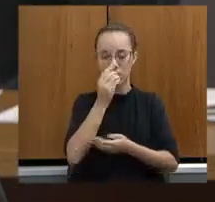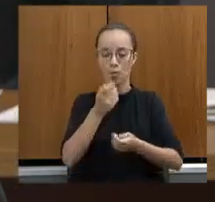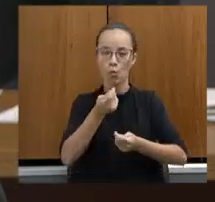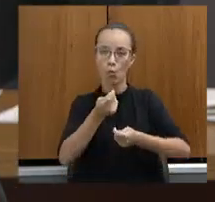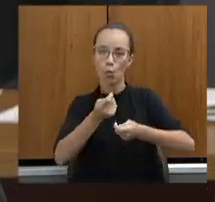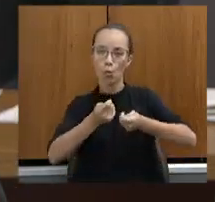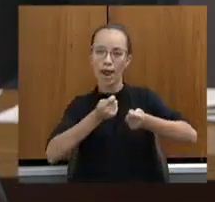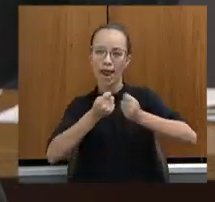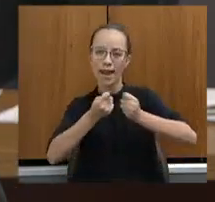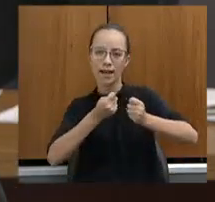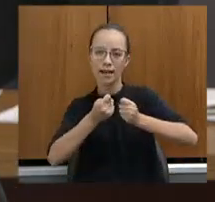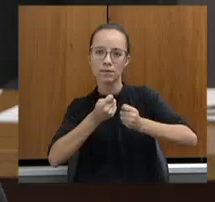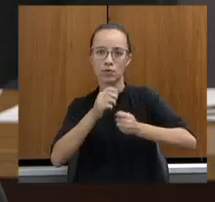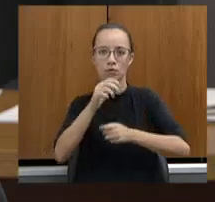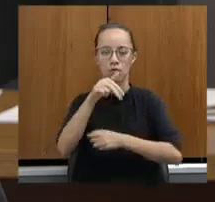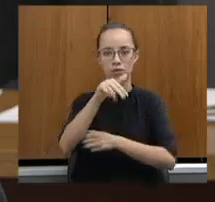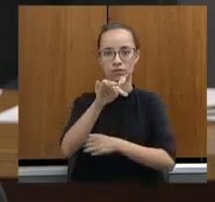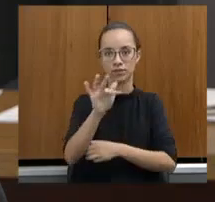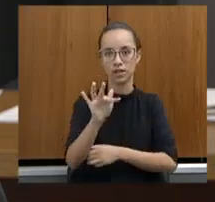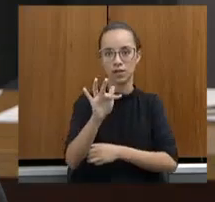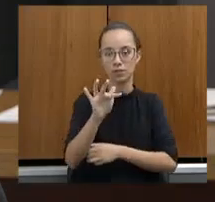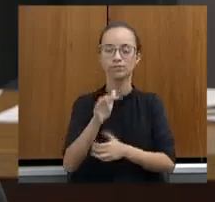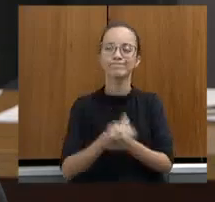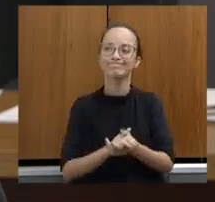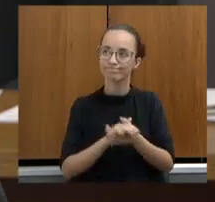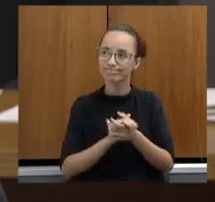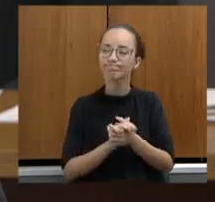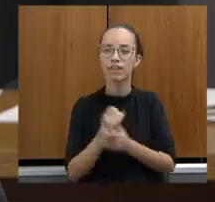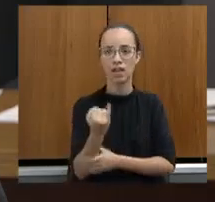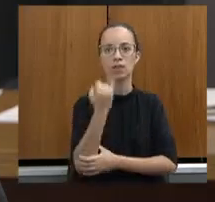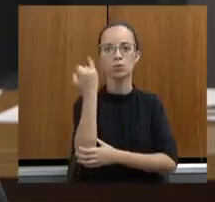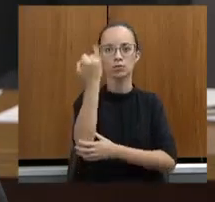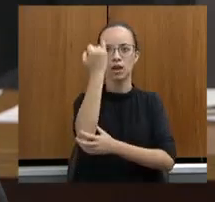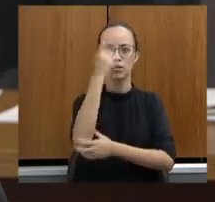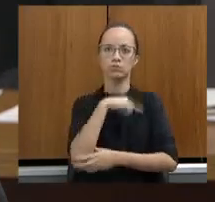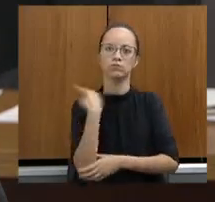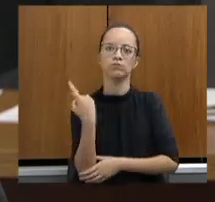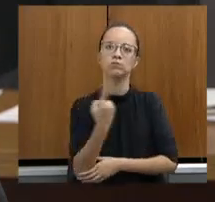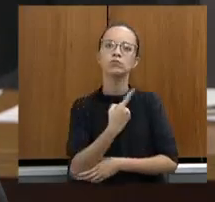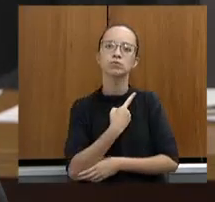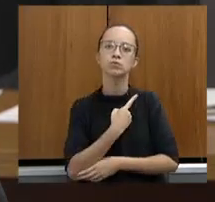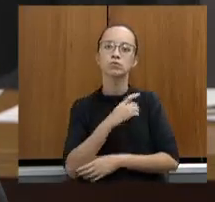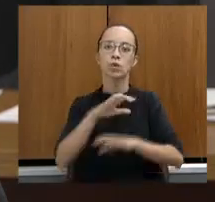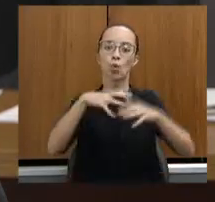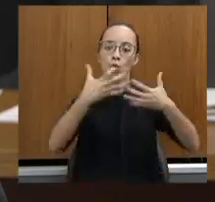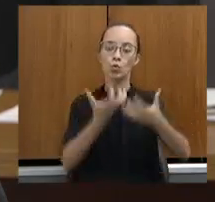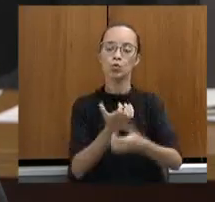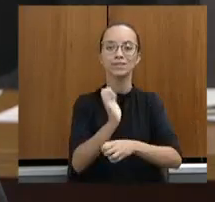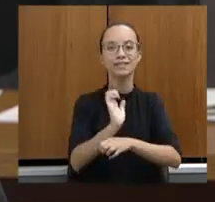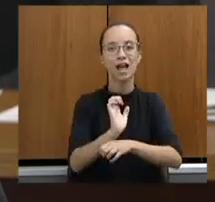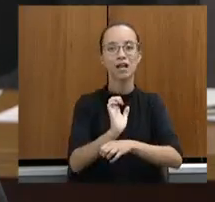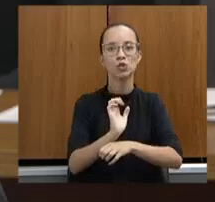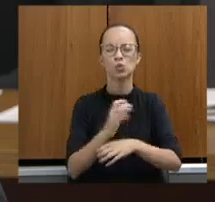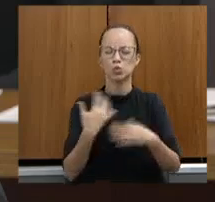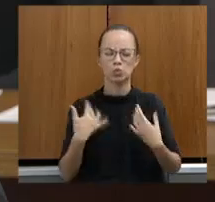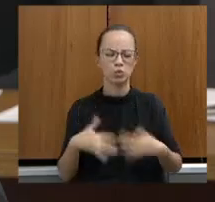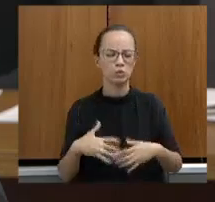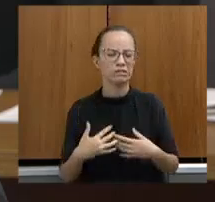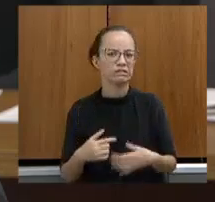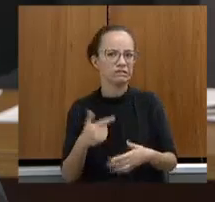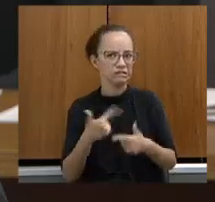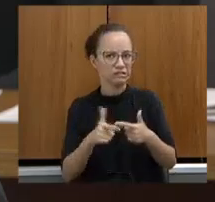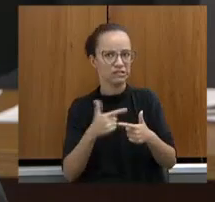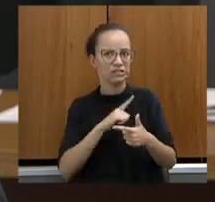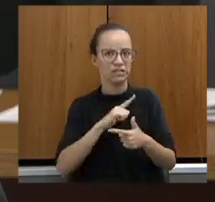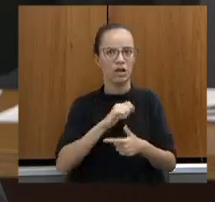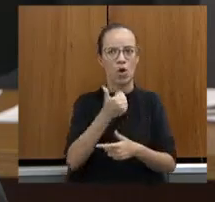fiscal o orçamento base zero Esse é um ponto que é muito importante para nós a gente chegou ao estado realmente com o cenário catastrófico além